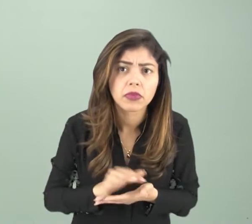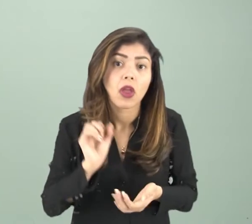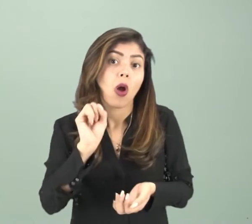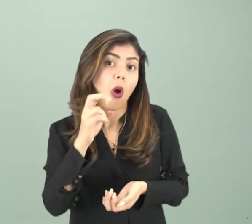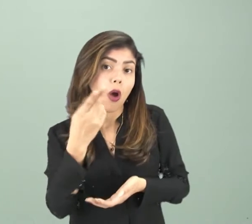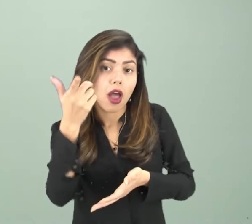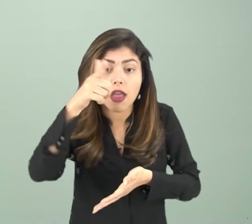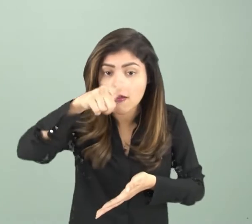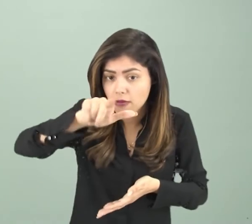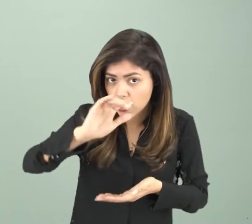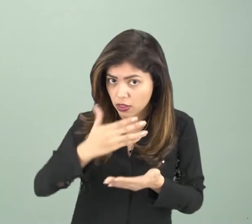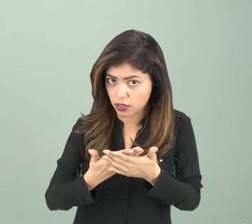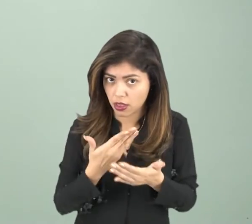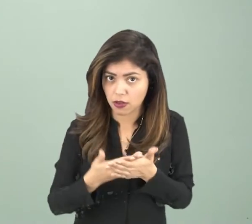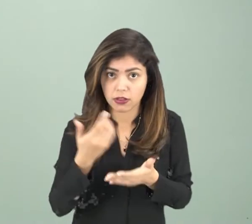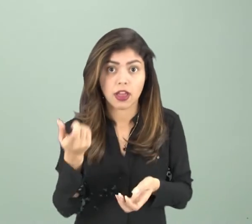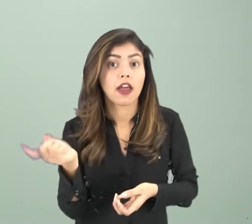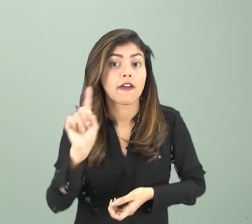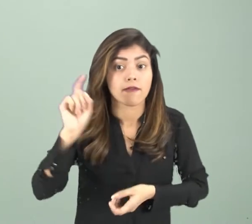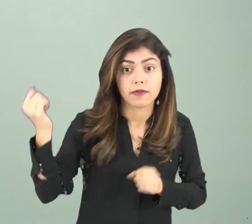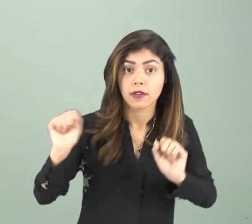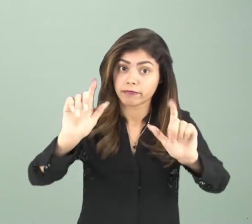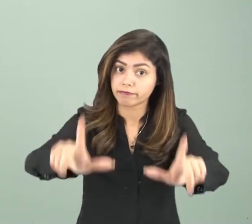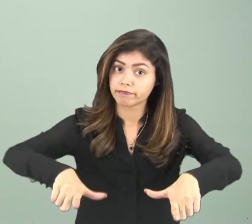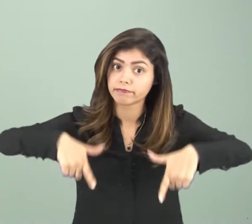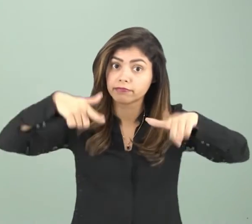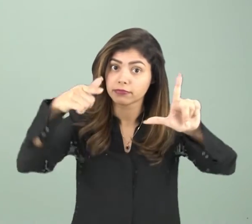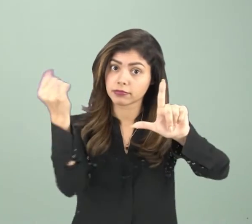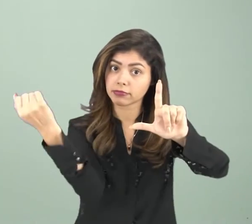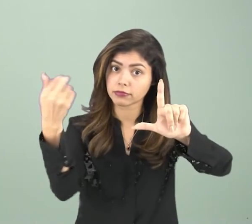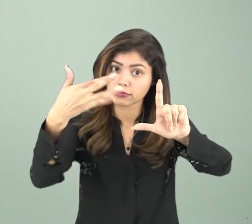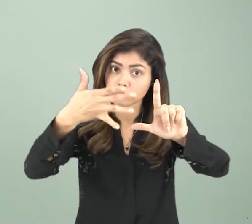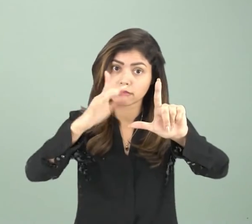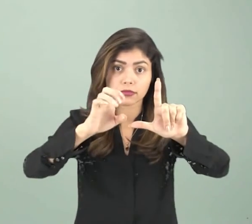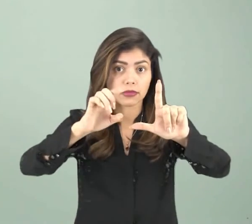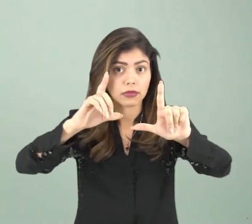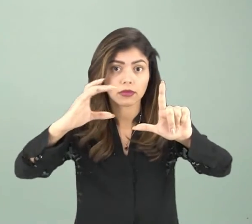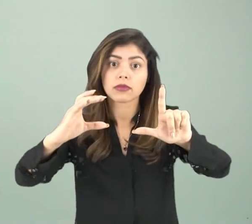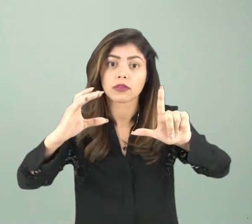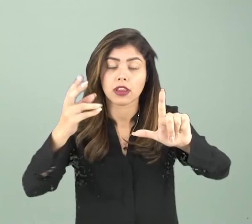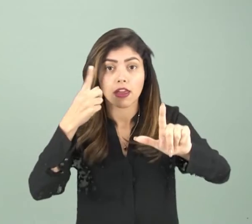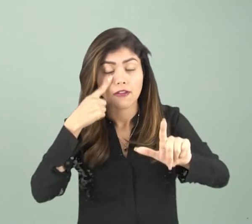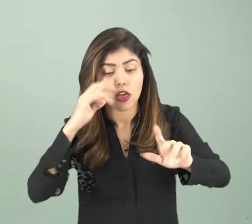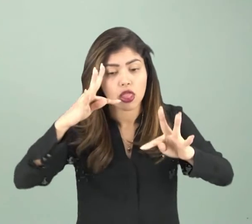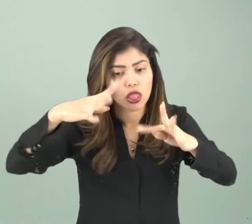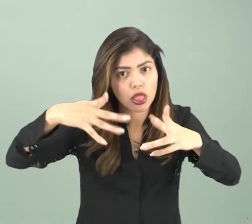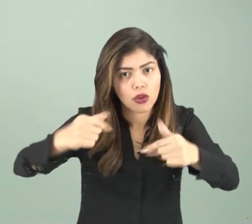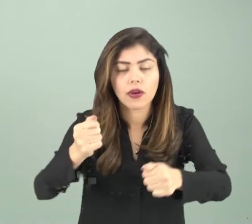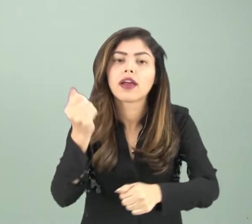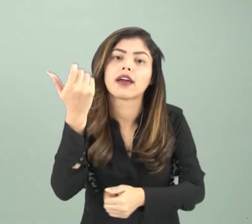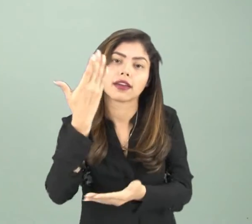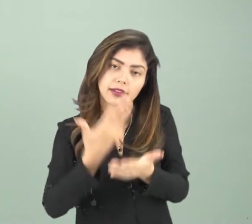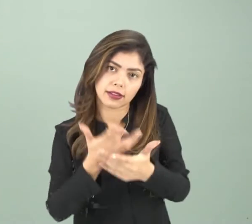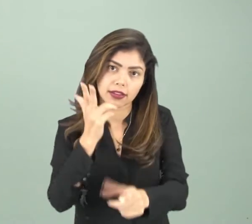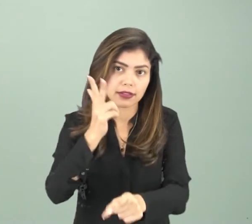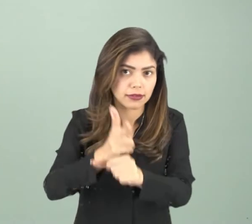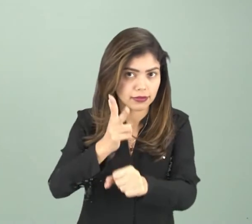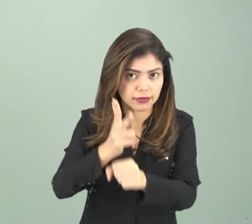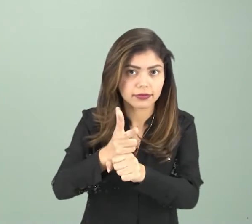quer rever a nossa aula, vá na plataforma Eduque e reveja todas as videoaulas